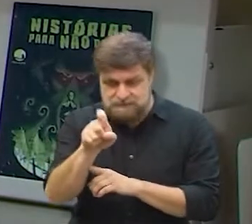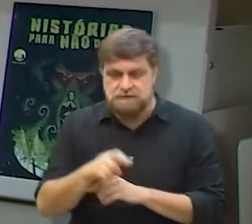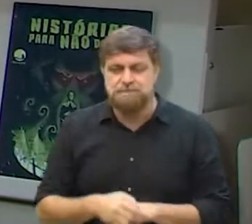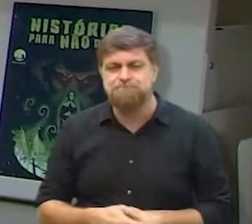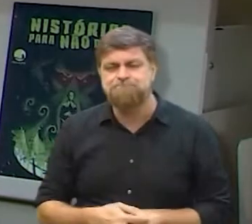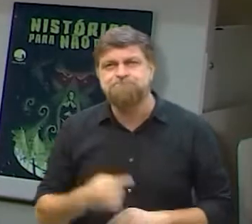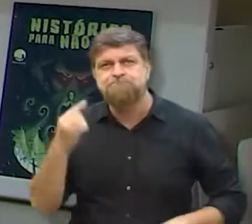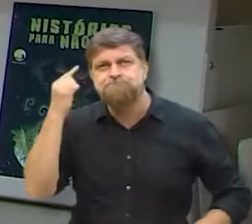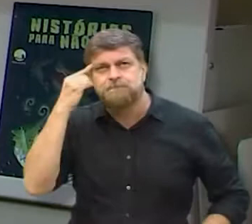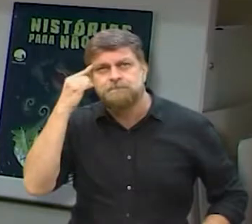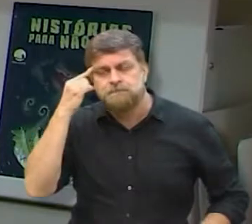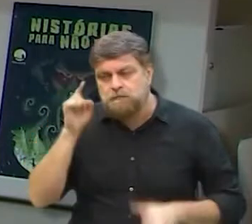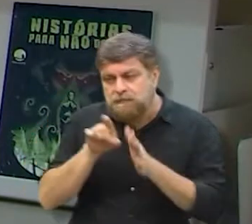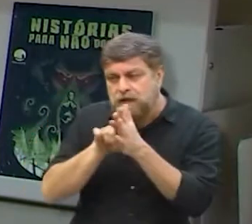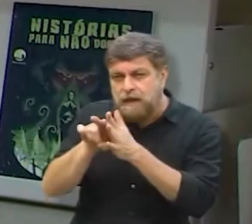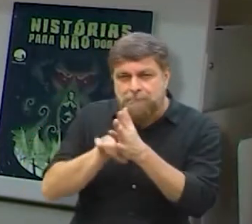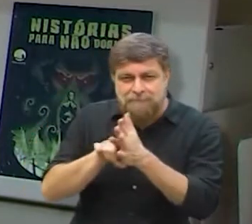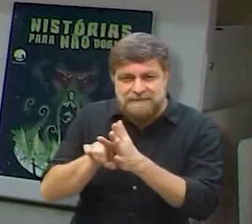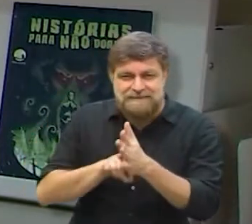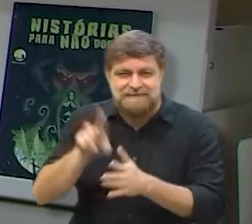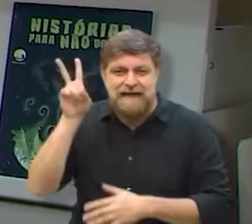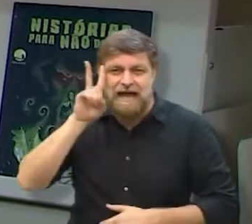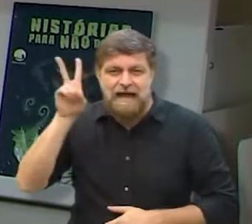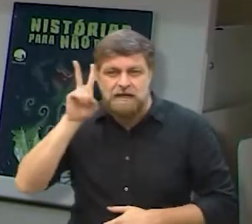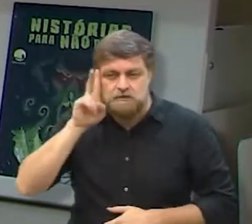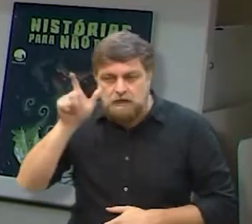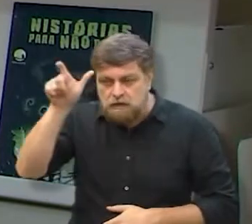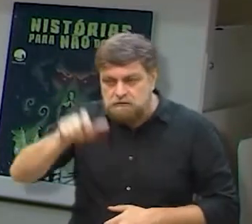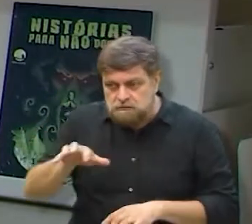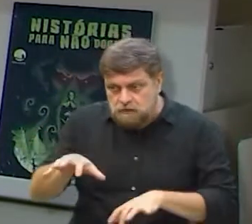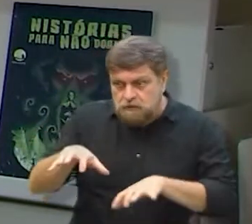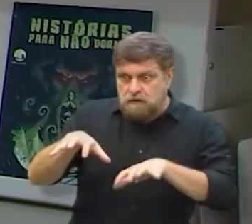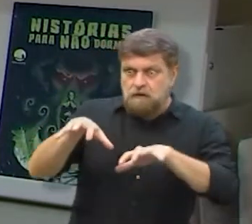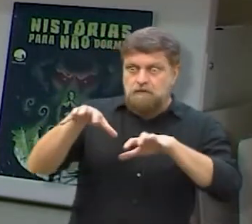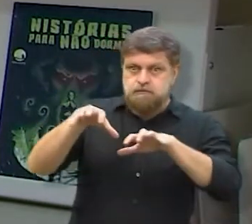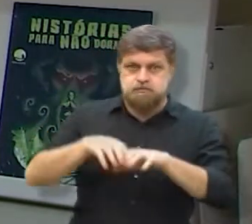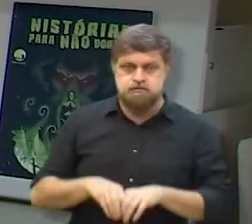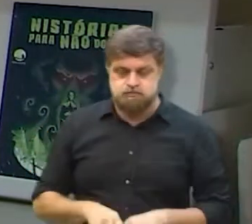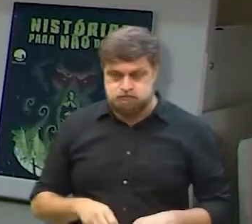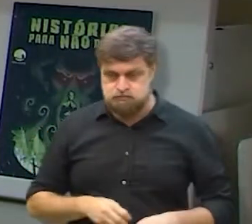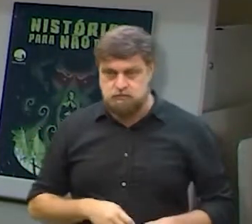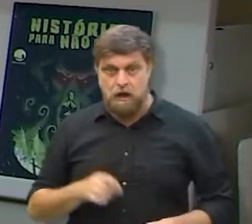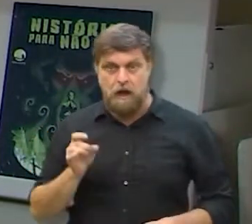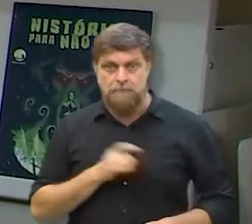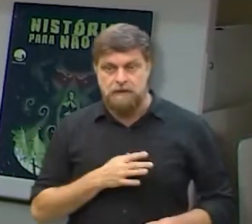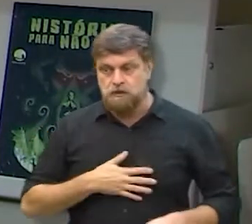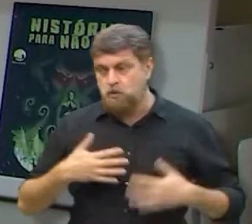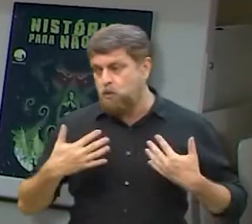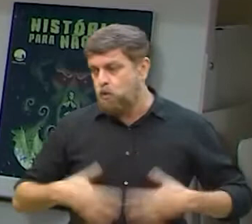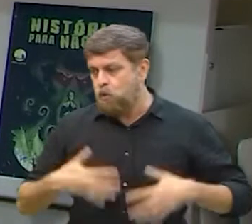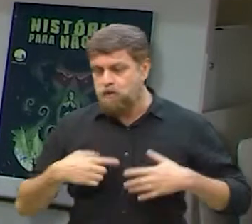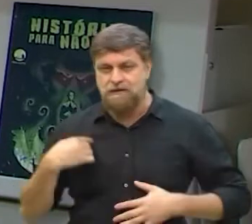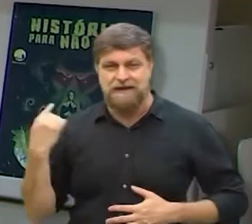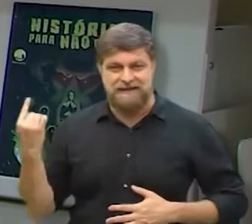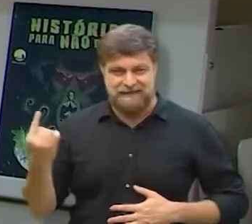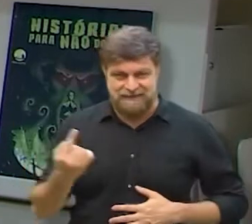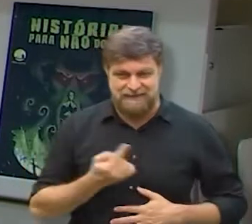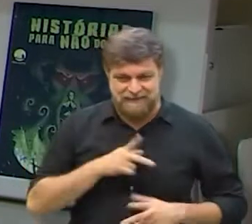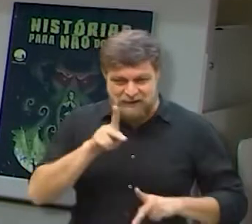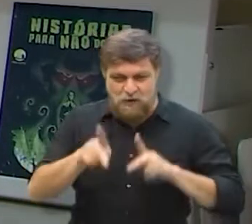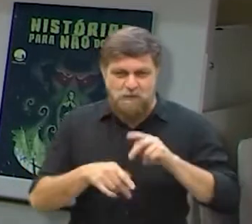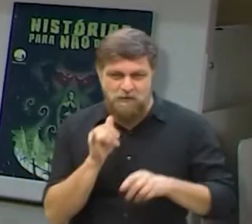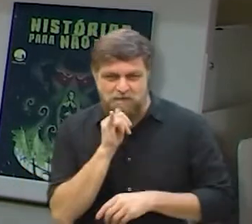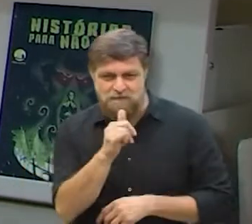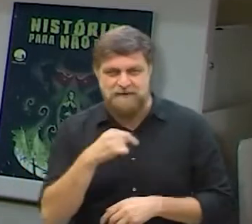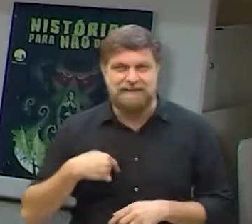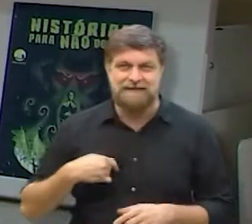Mir de pesquisar casos relacionados à paranormalidade, essas situações de terror que é do